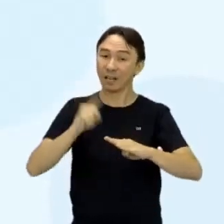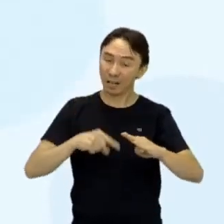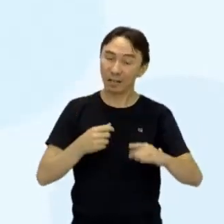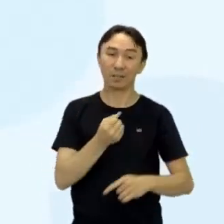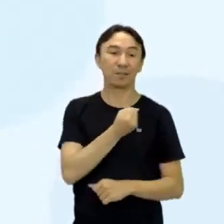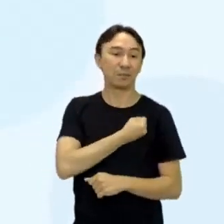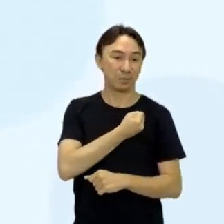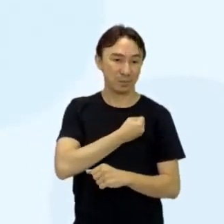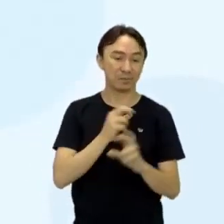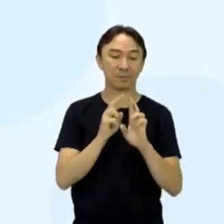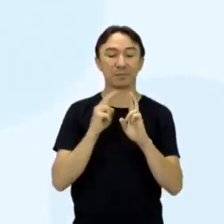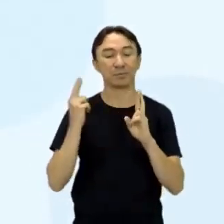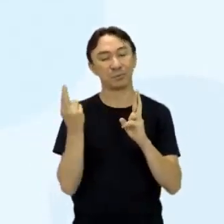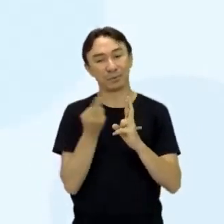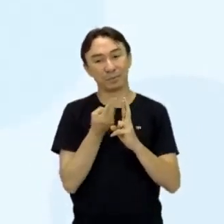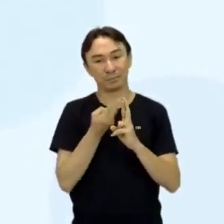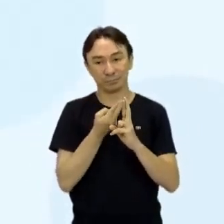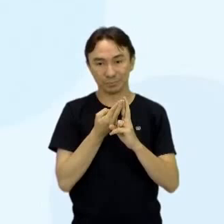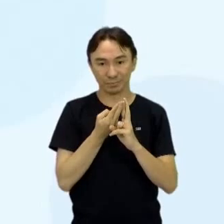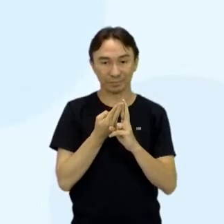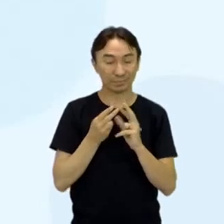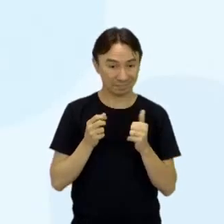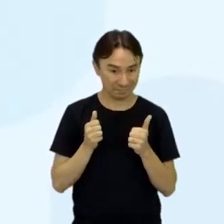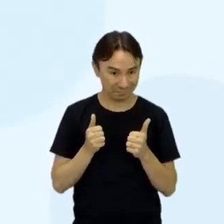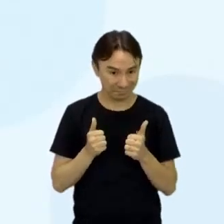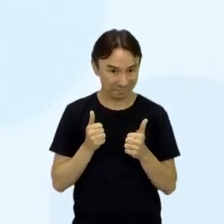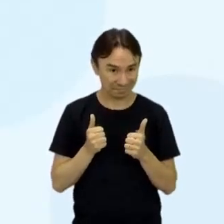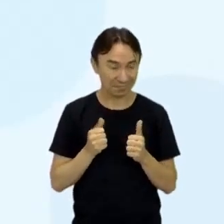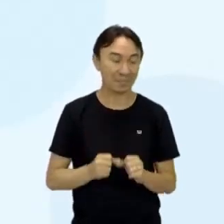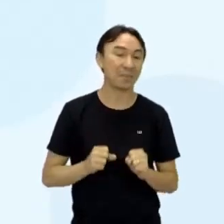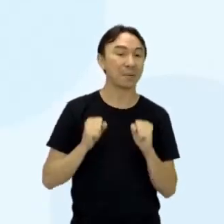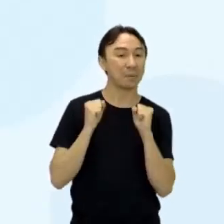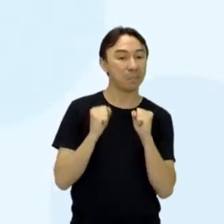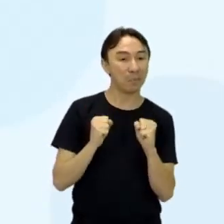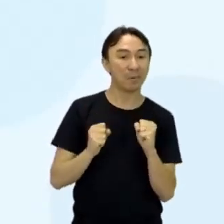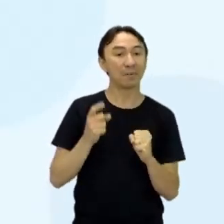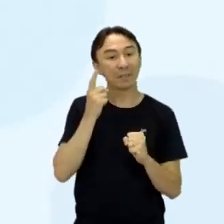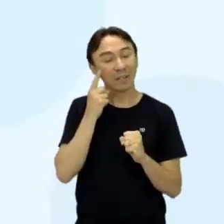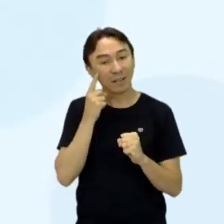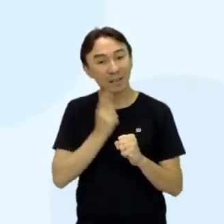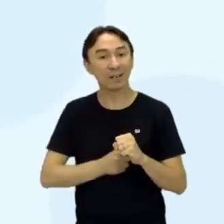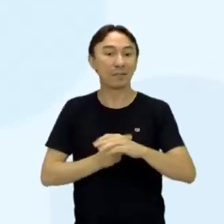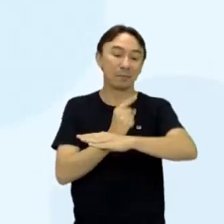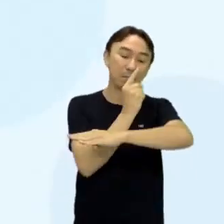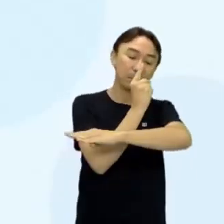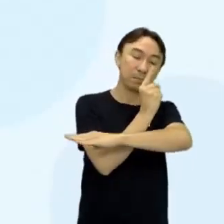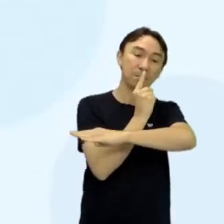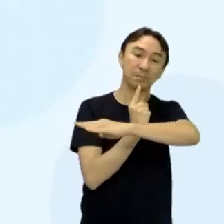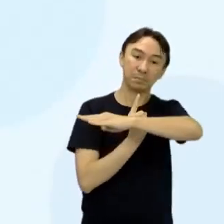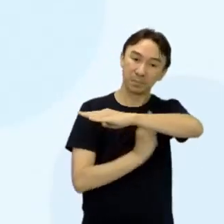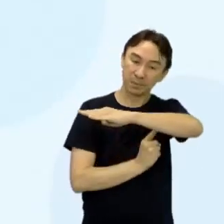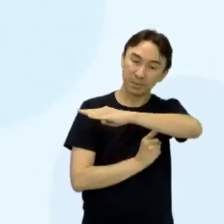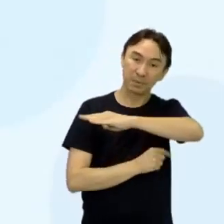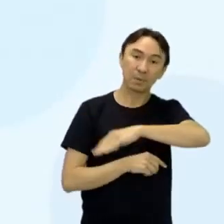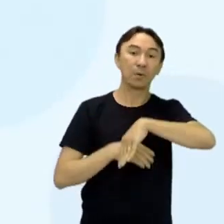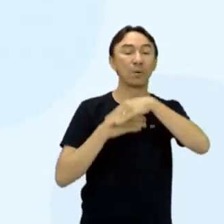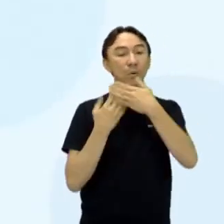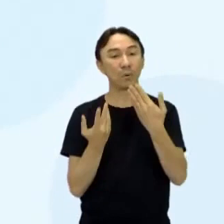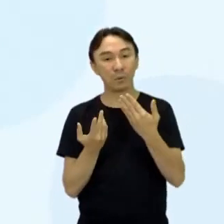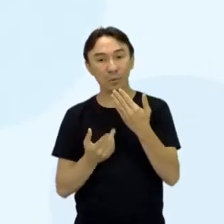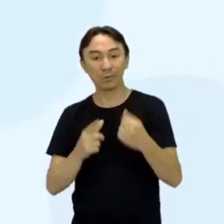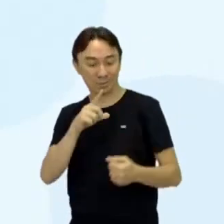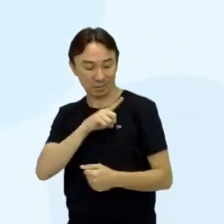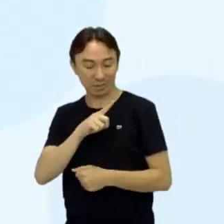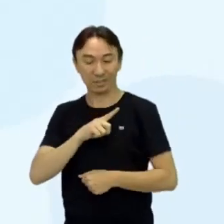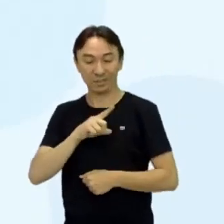certo? E aí a gente pode escrever esse número na forma de fração, na forma de decimal, exato que a gente